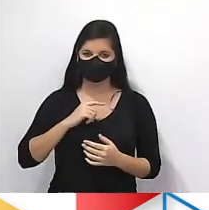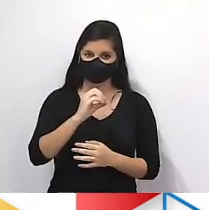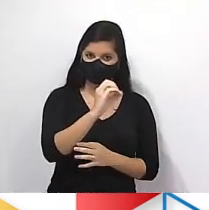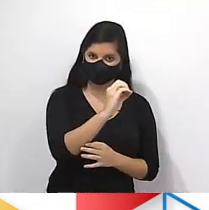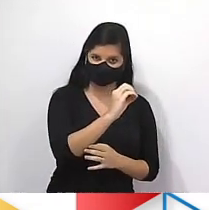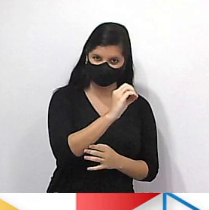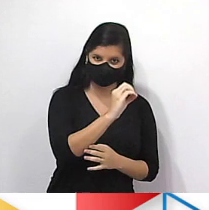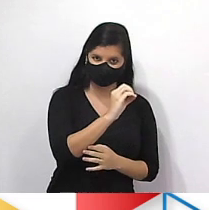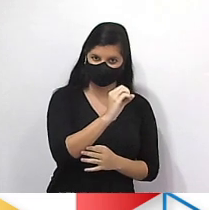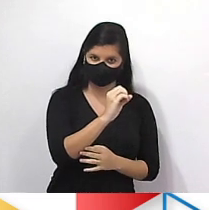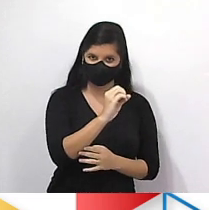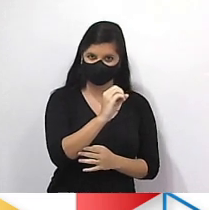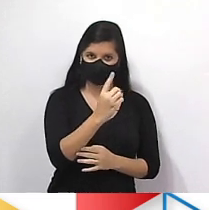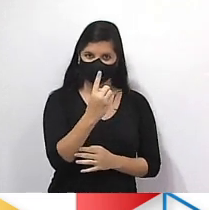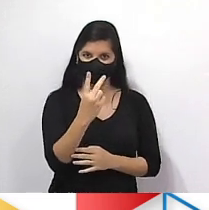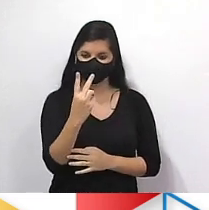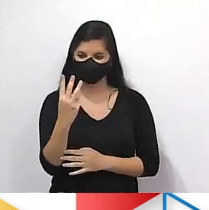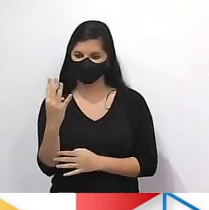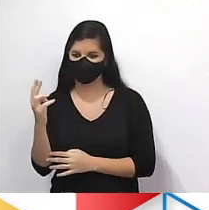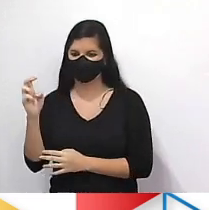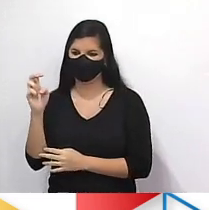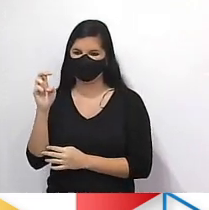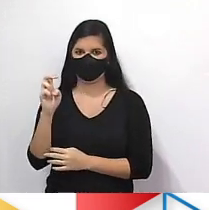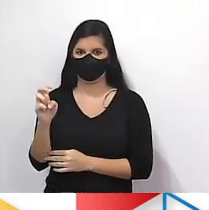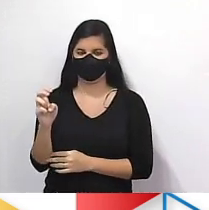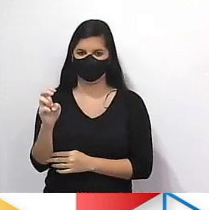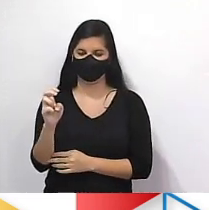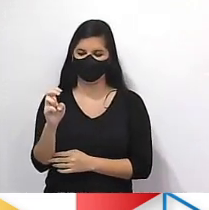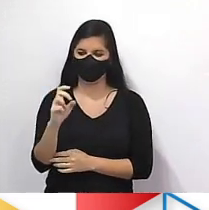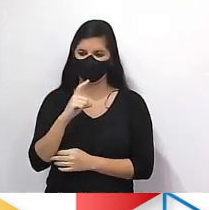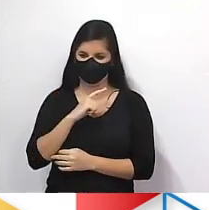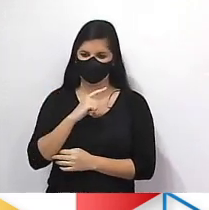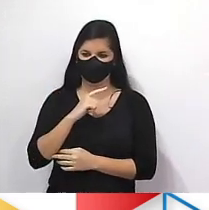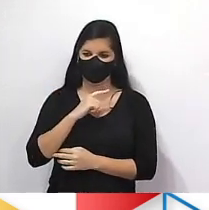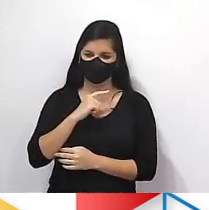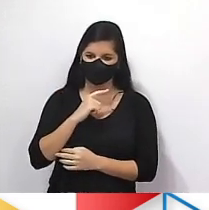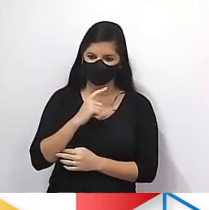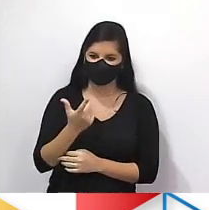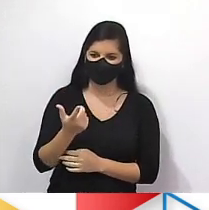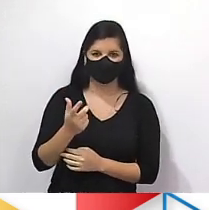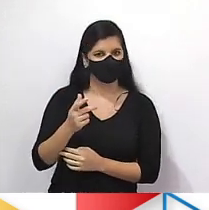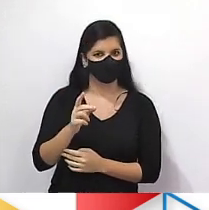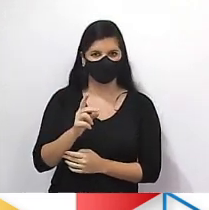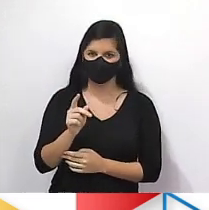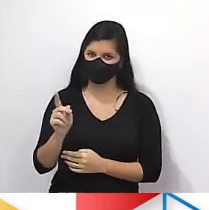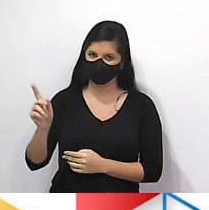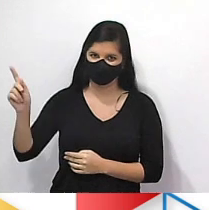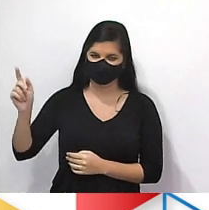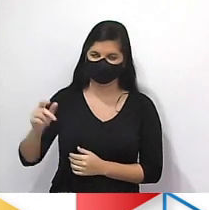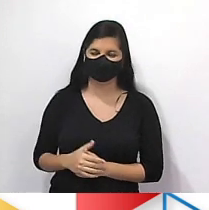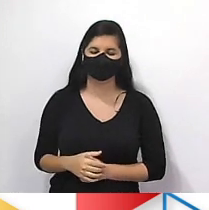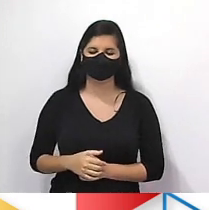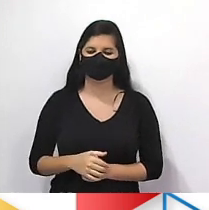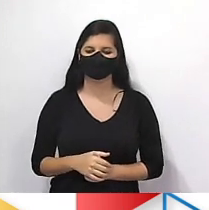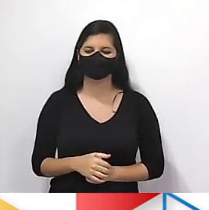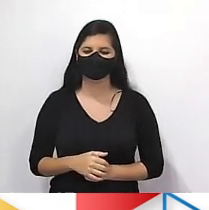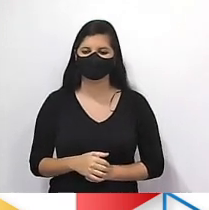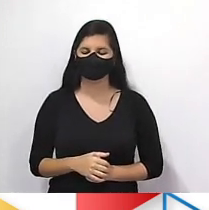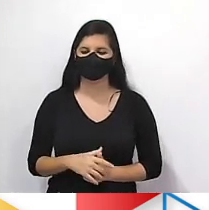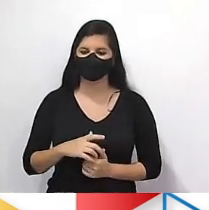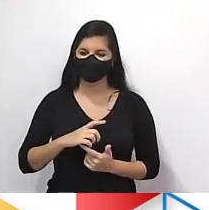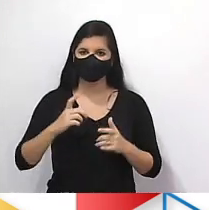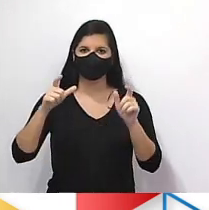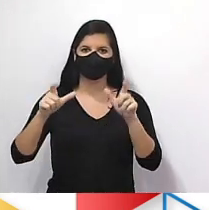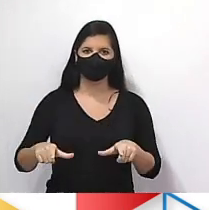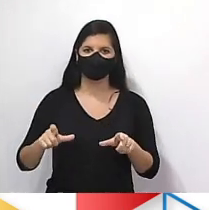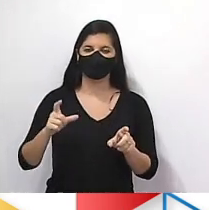0 até 5 e vai, né? Essa setinha aí no final do 5 quer dizer que tem continuidade, tá bom? Se liga aí. Então, ó, para